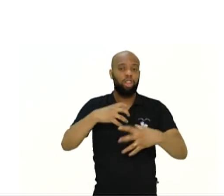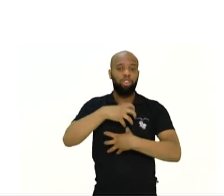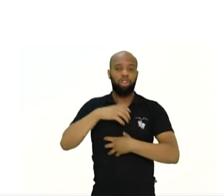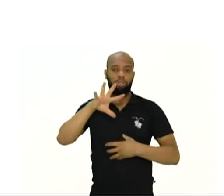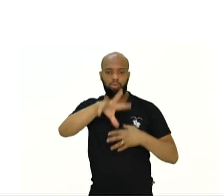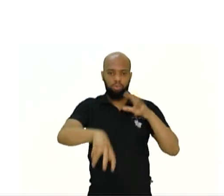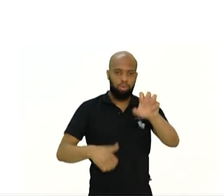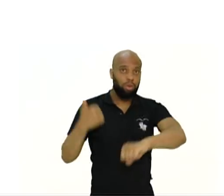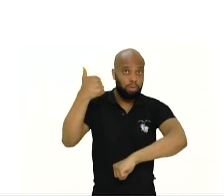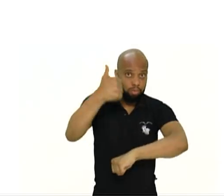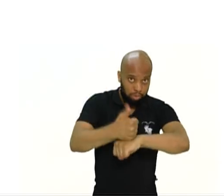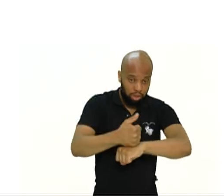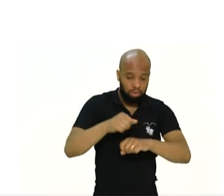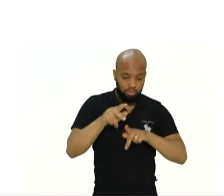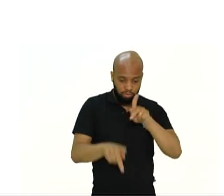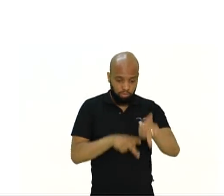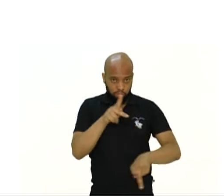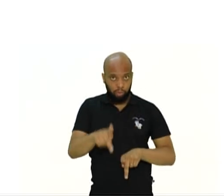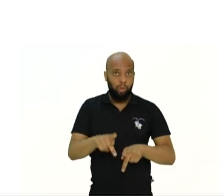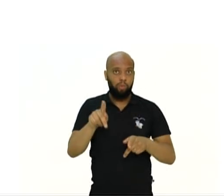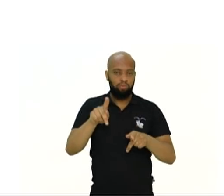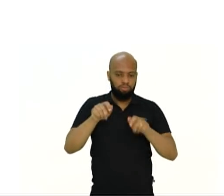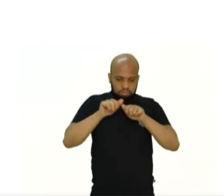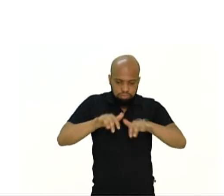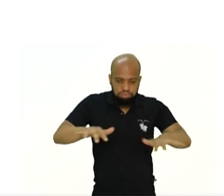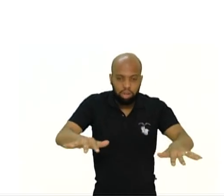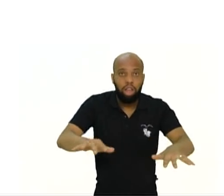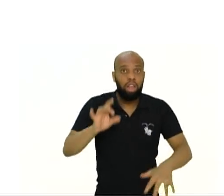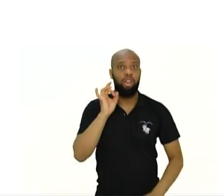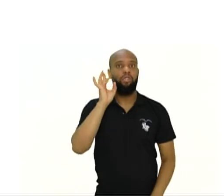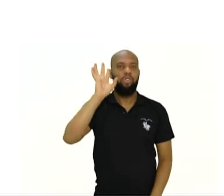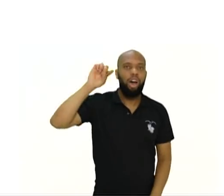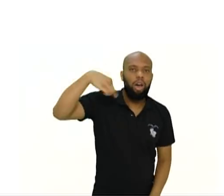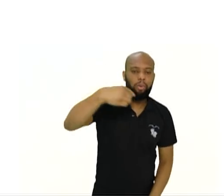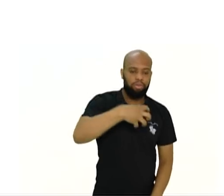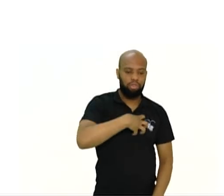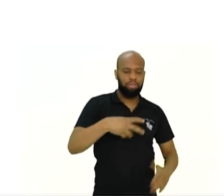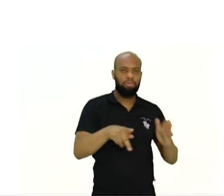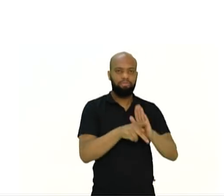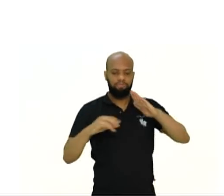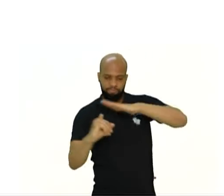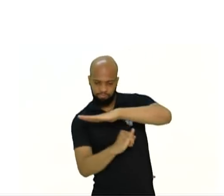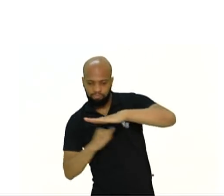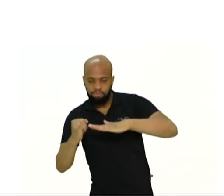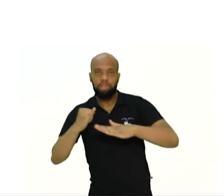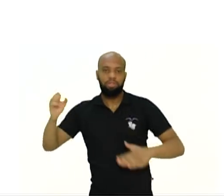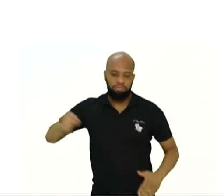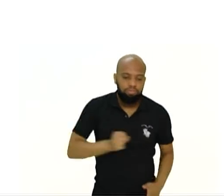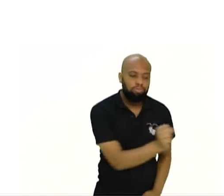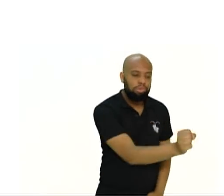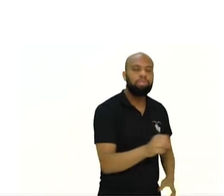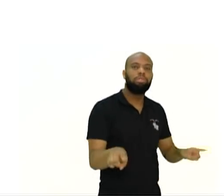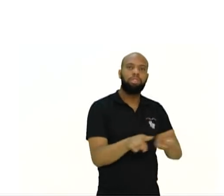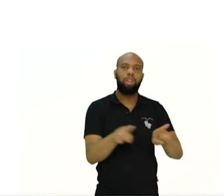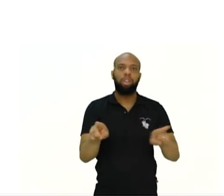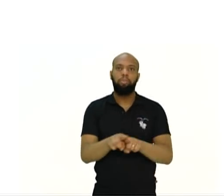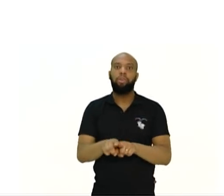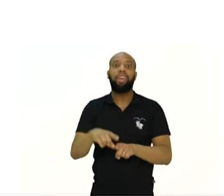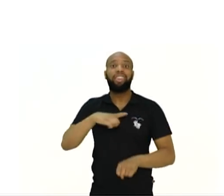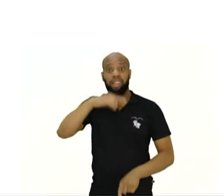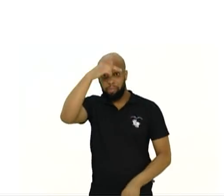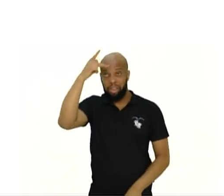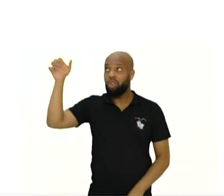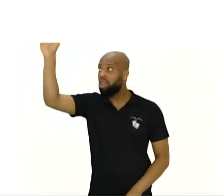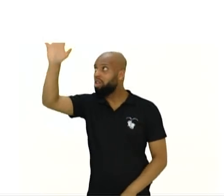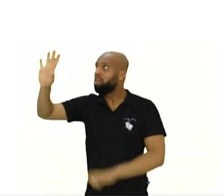de povoamento, o que facilitou depois a questão da industrialização. Ele recebeu imigrantes vindo da